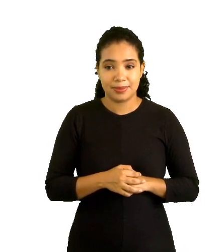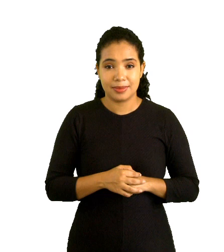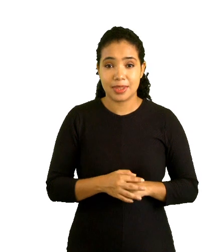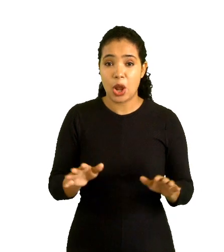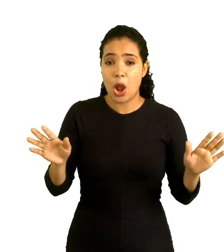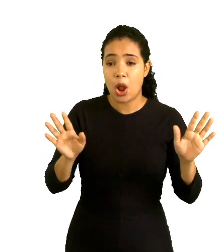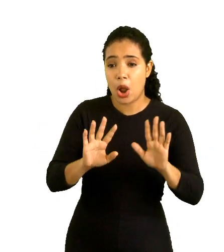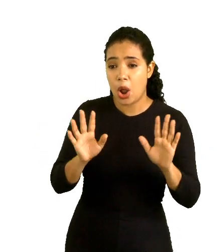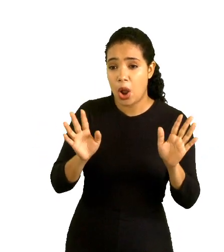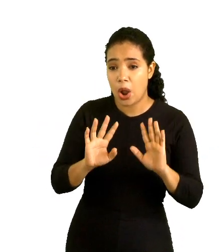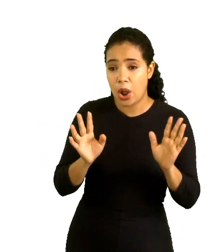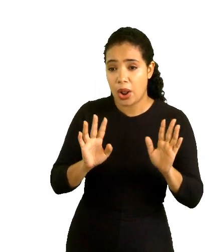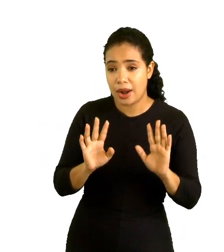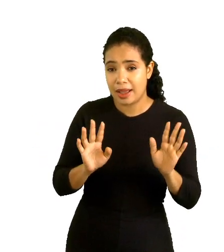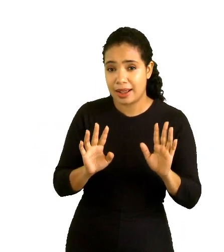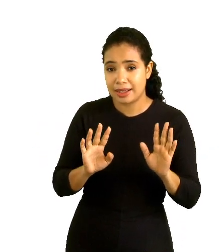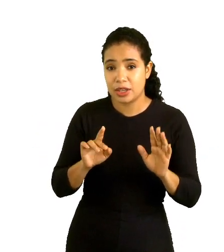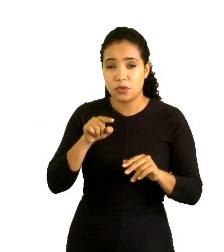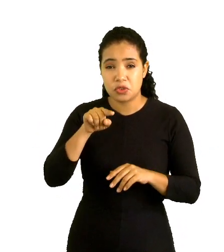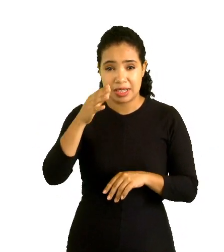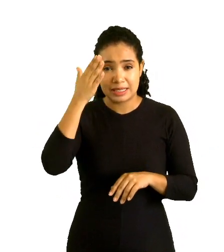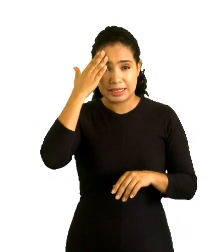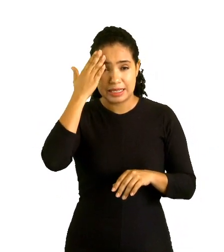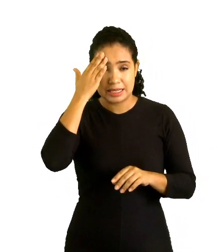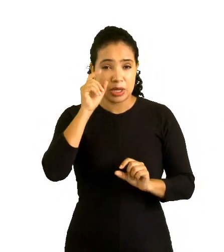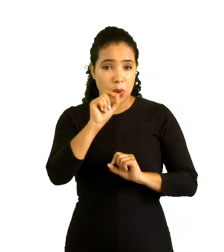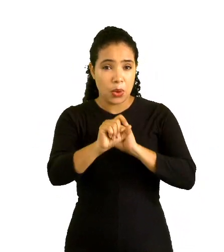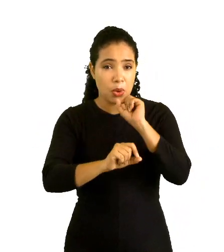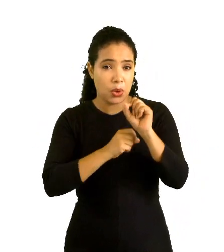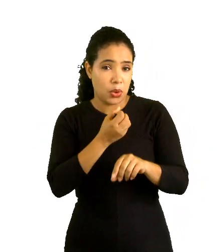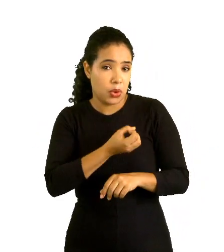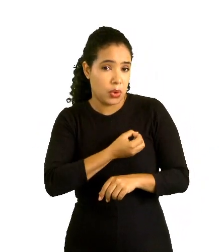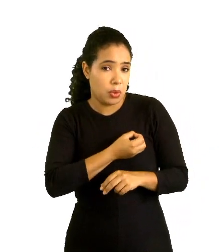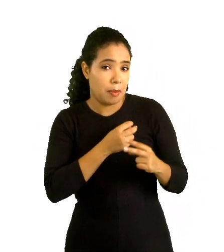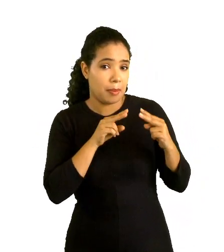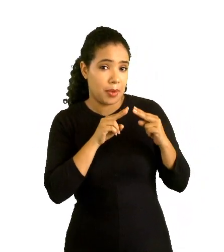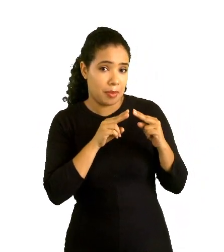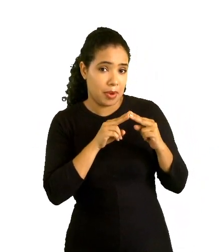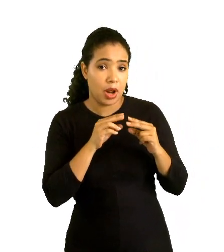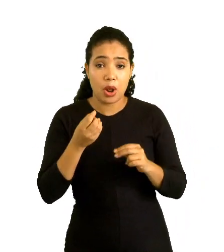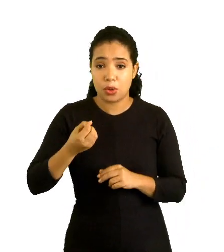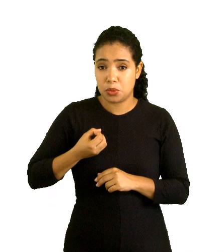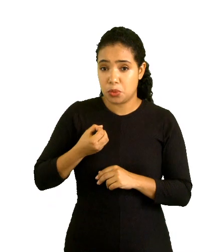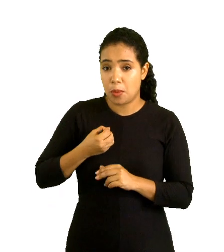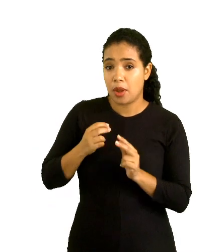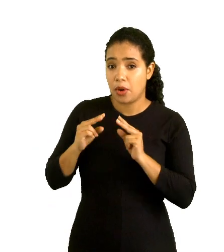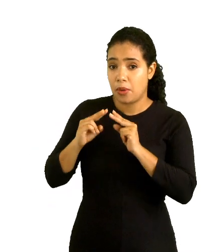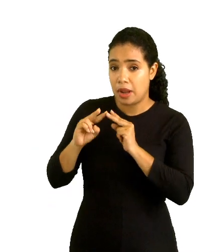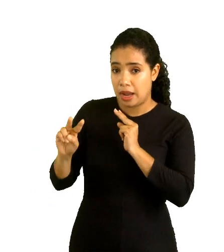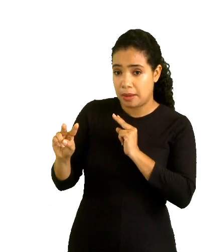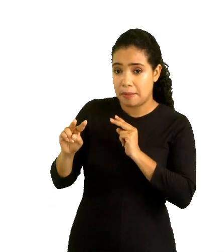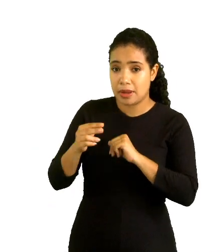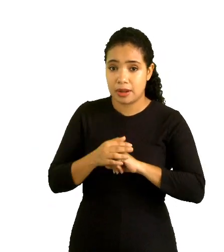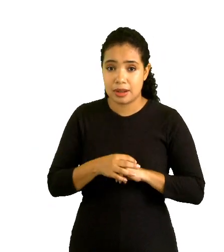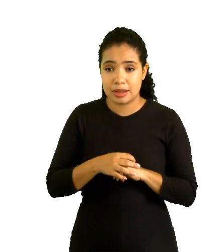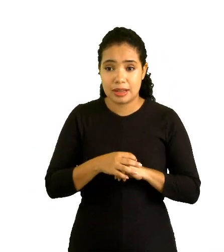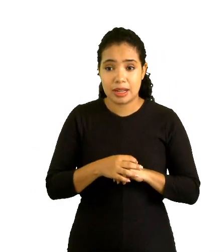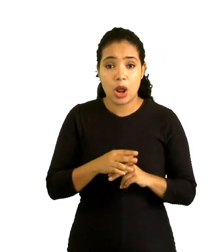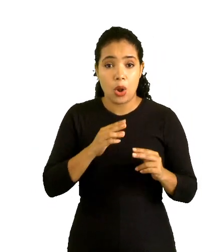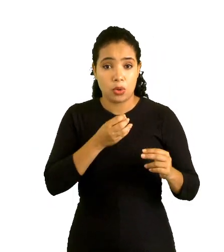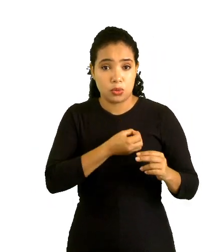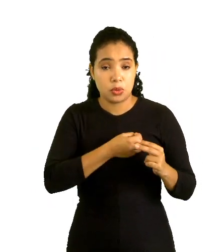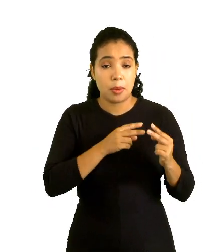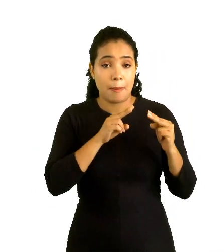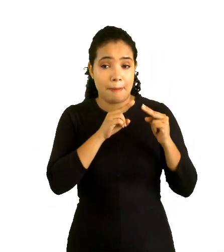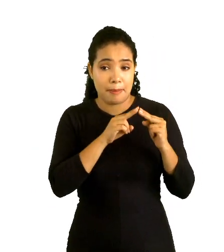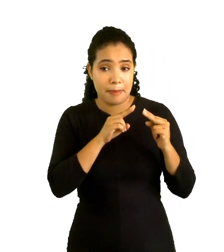Olá, Sophie! Você sabe o que é um número par e um número ímpar? Um par